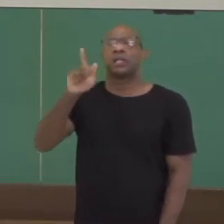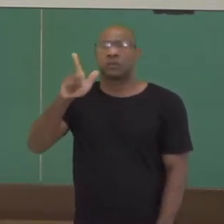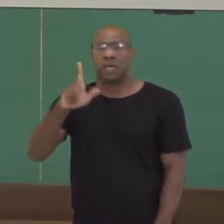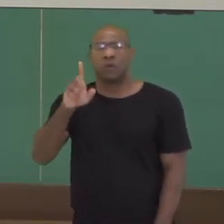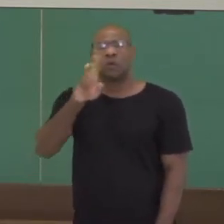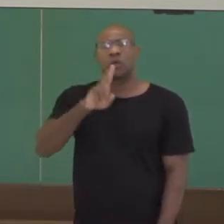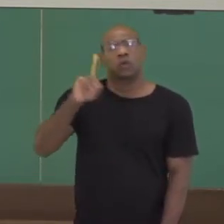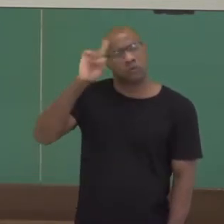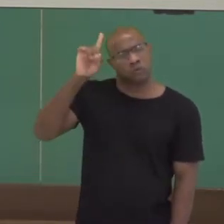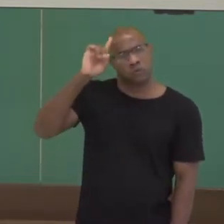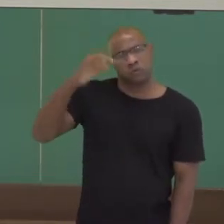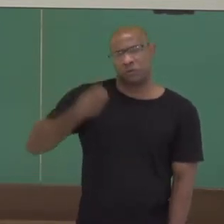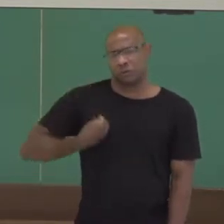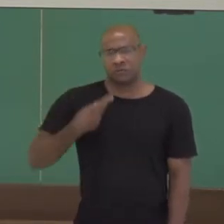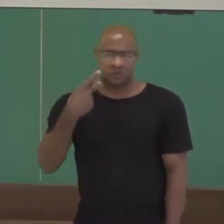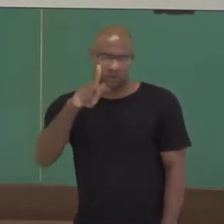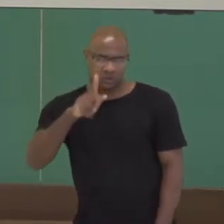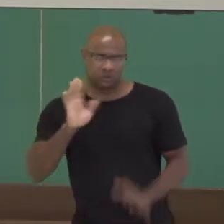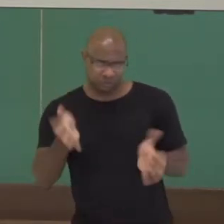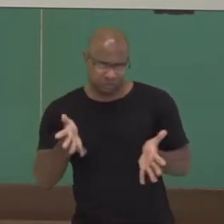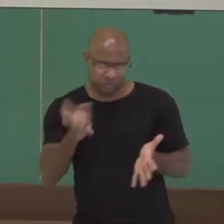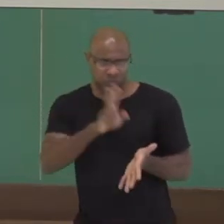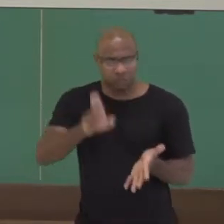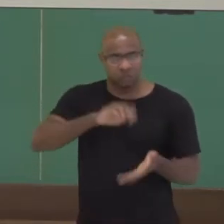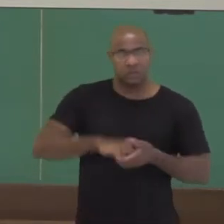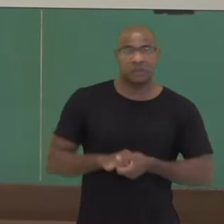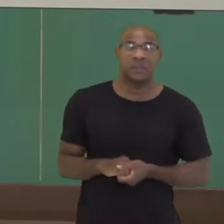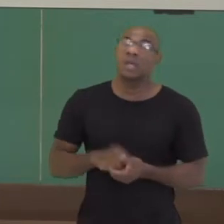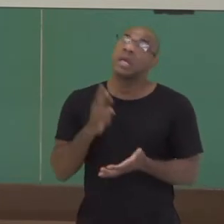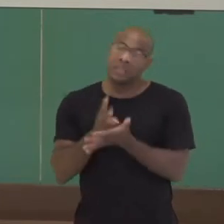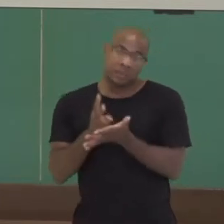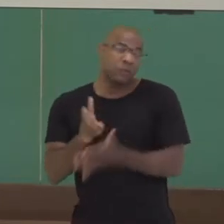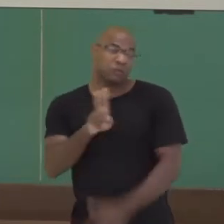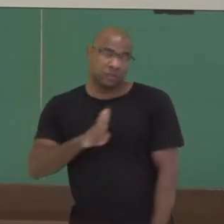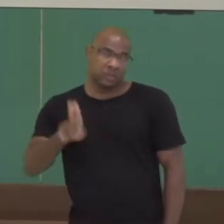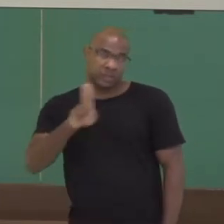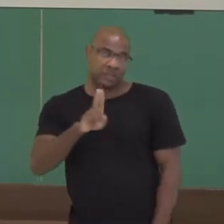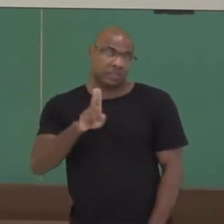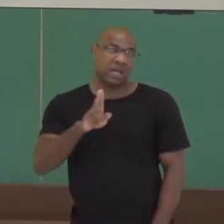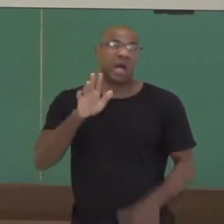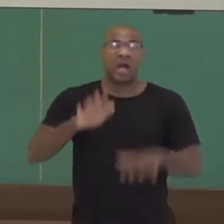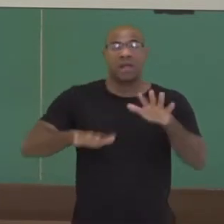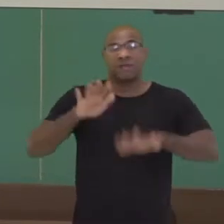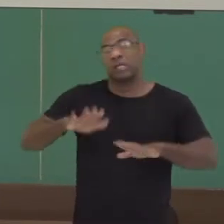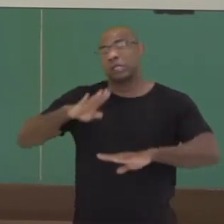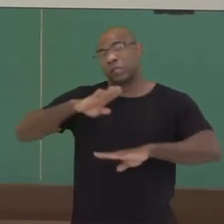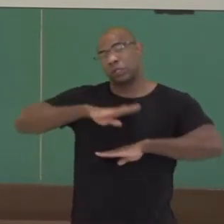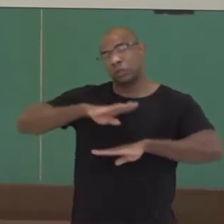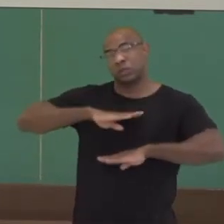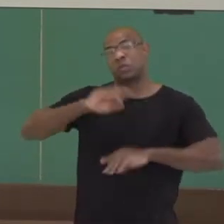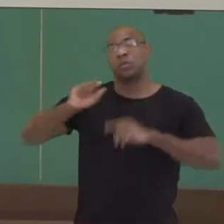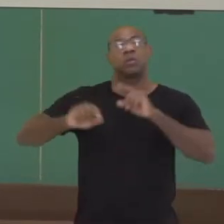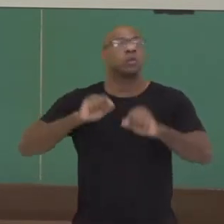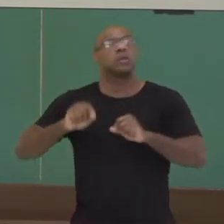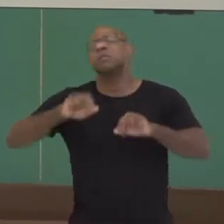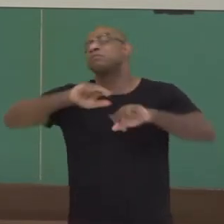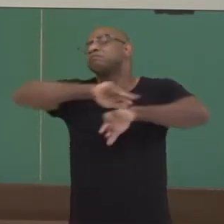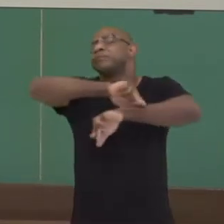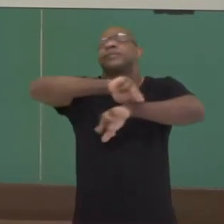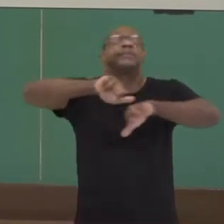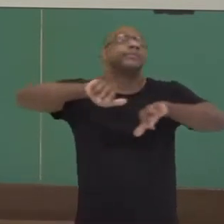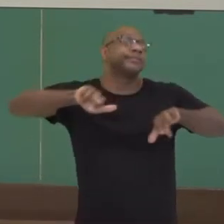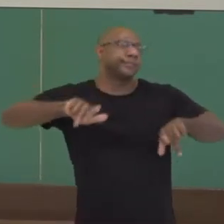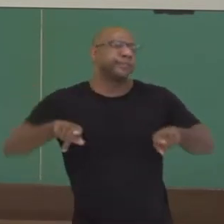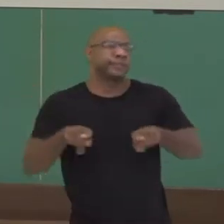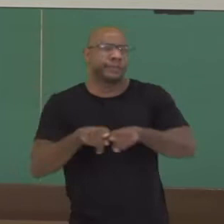de vocês? Bom, vocês utilizam muitas vezes em situações diversas e às